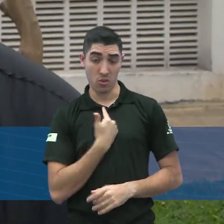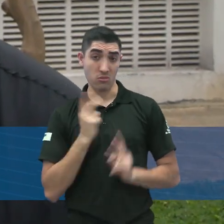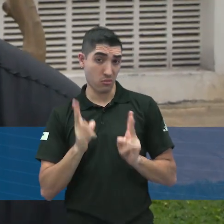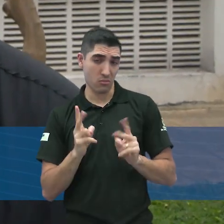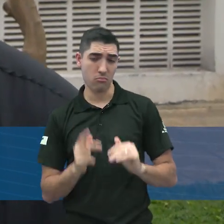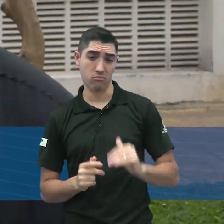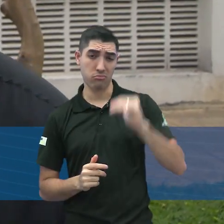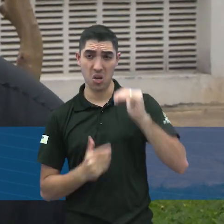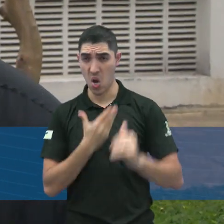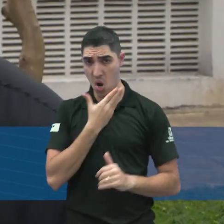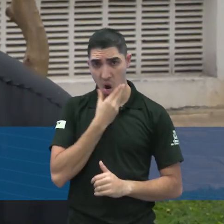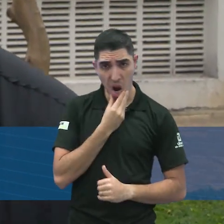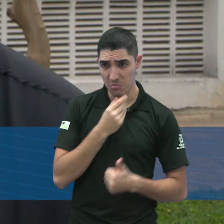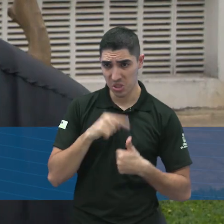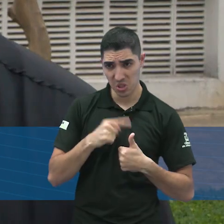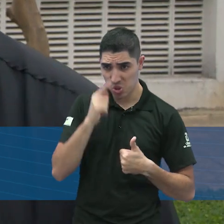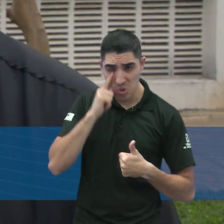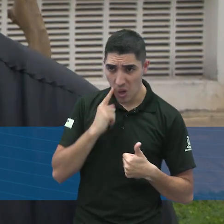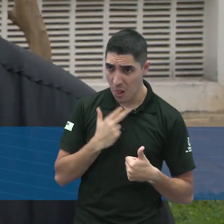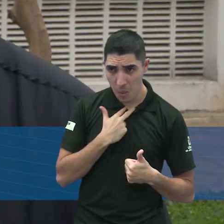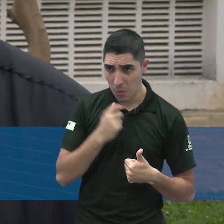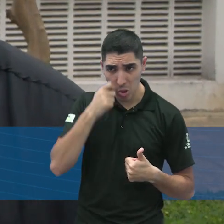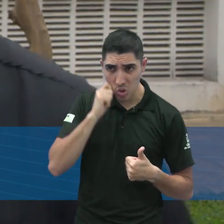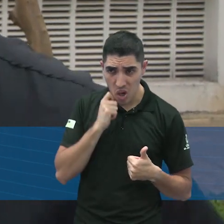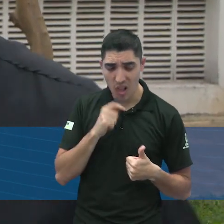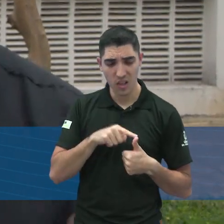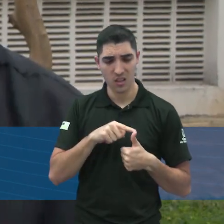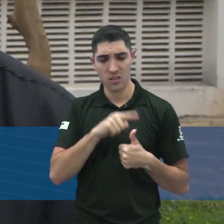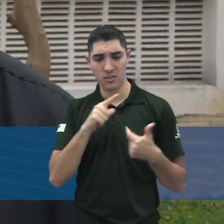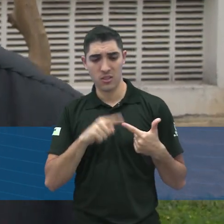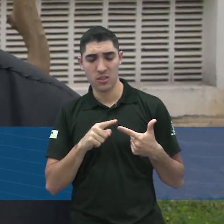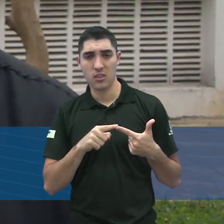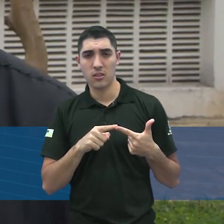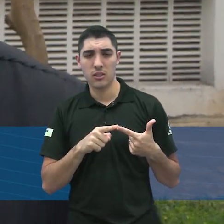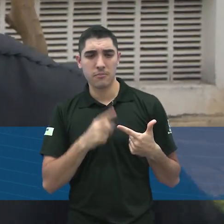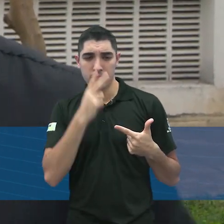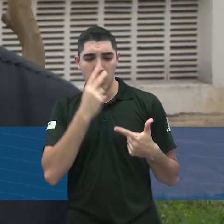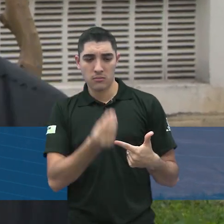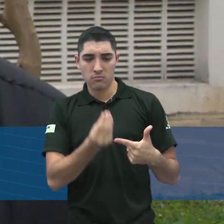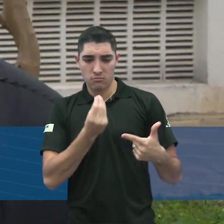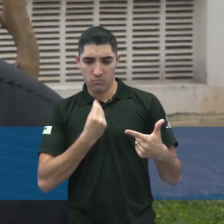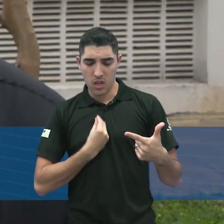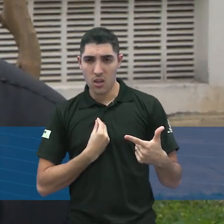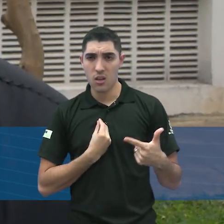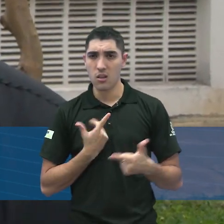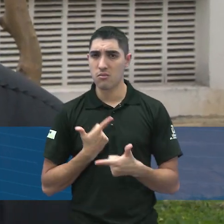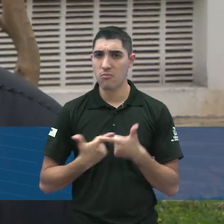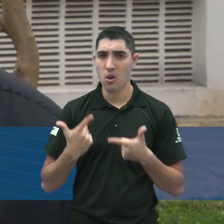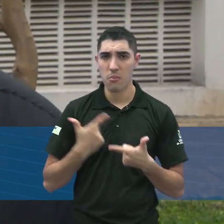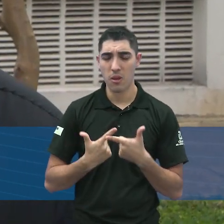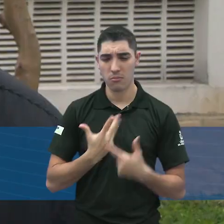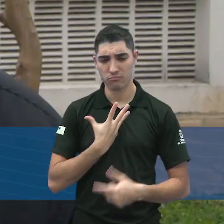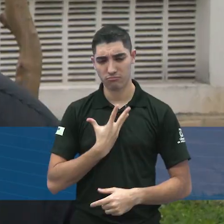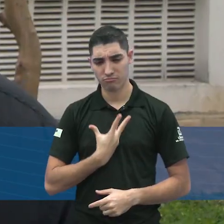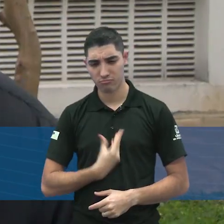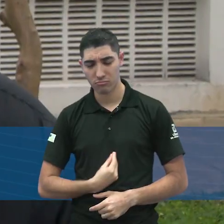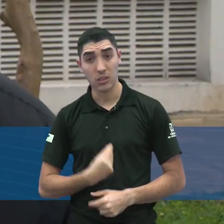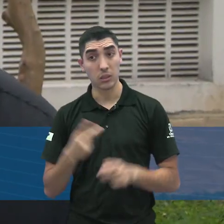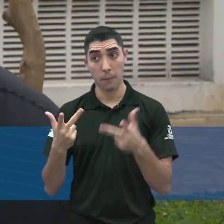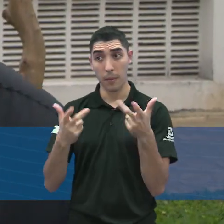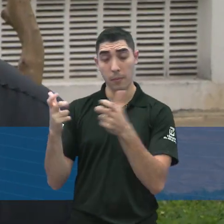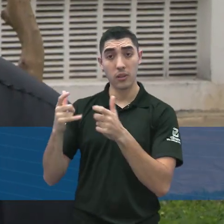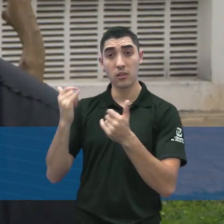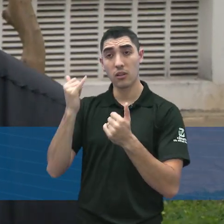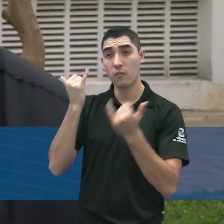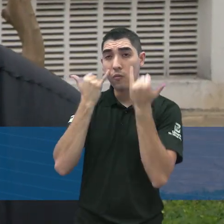ouvindo que homem não pode chorar, e eu acho que isso acarreta Inclusive na estatística que vem